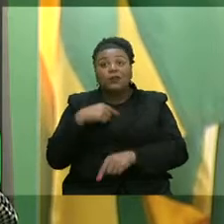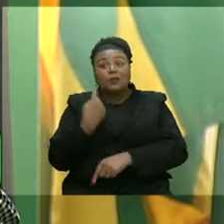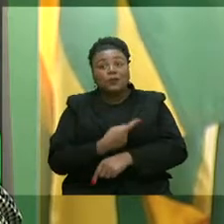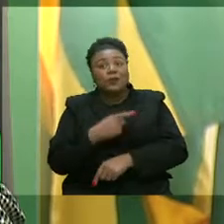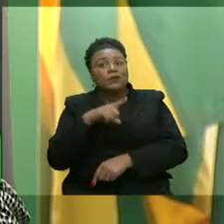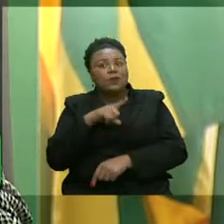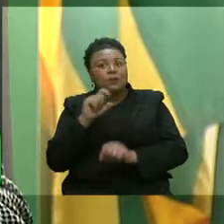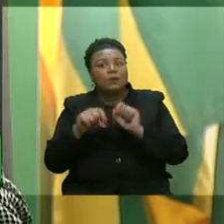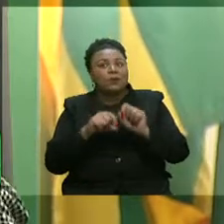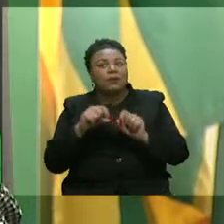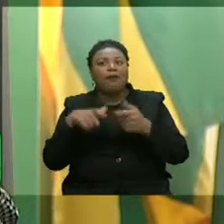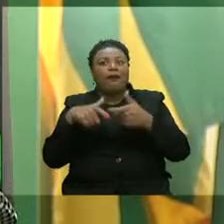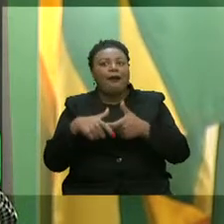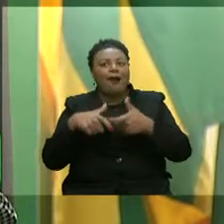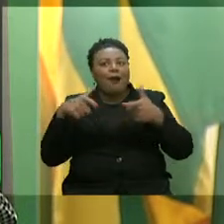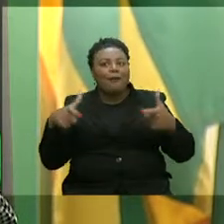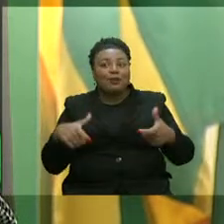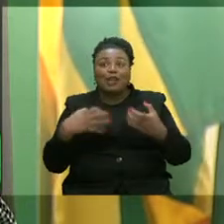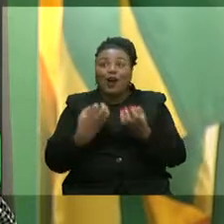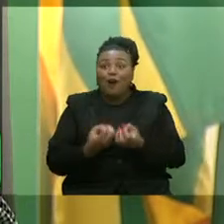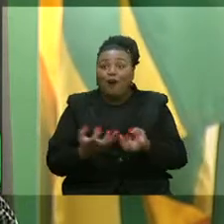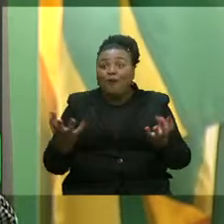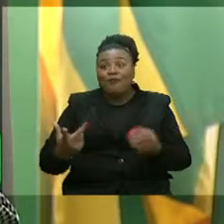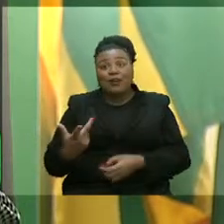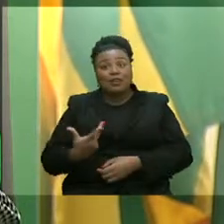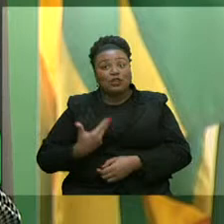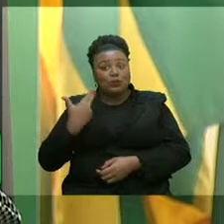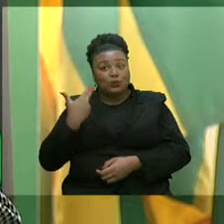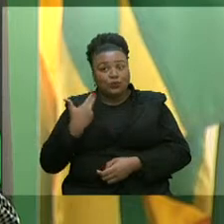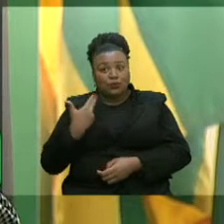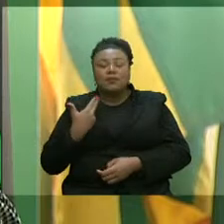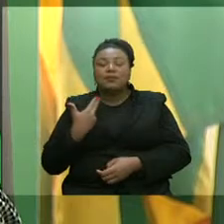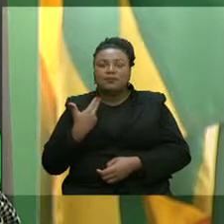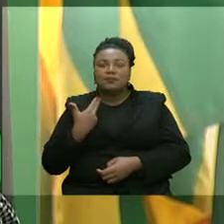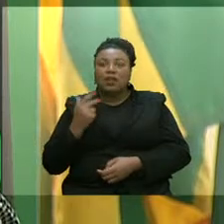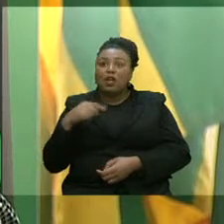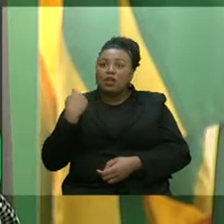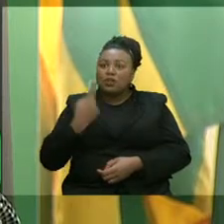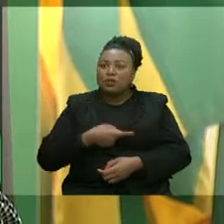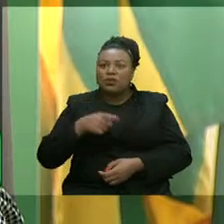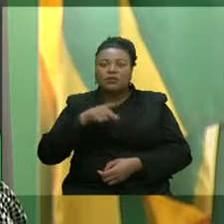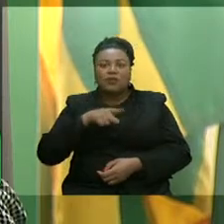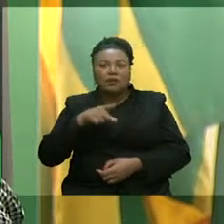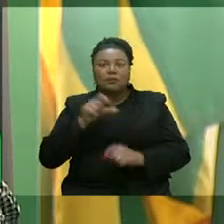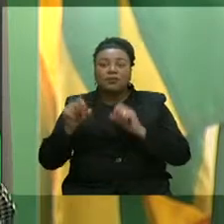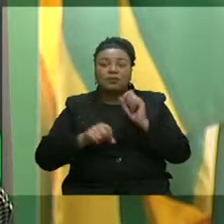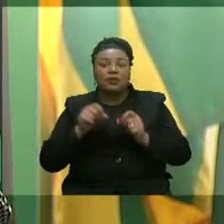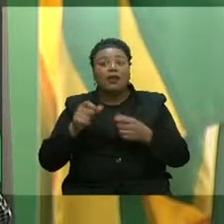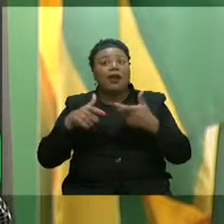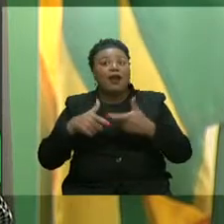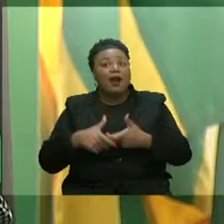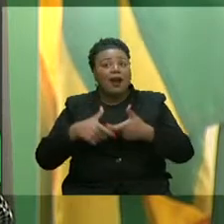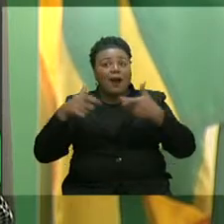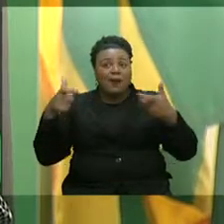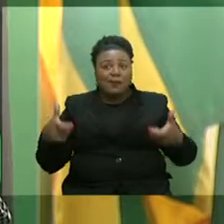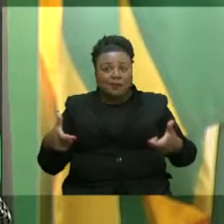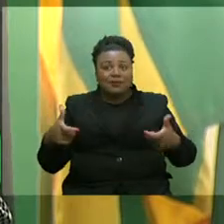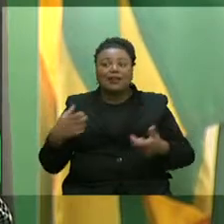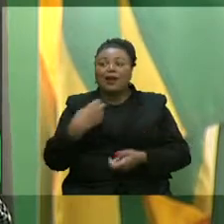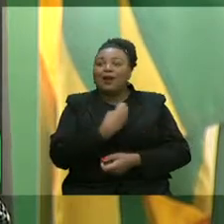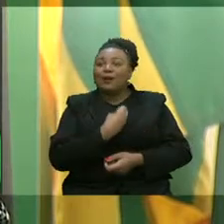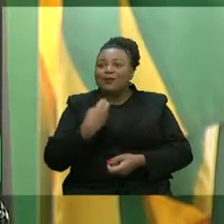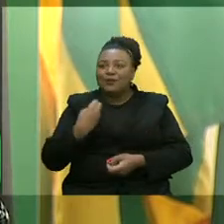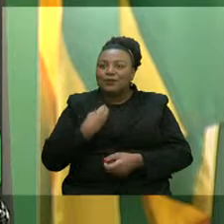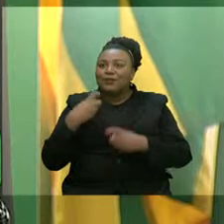que ampliar a oferta de cirurgias eletivas, nós teremos que ampliar o número